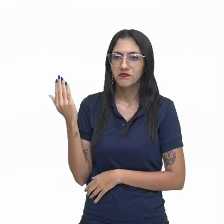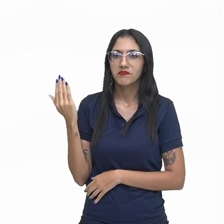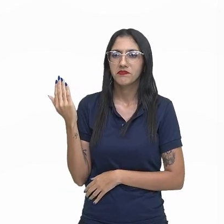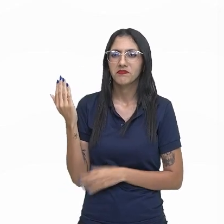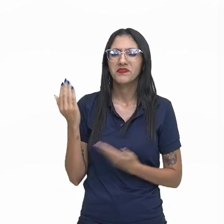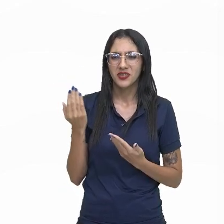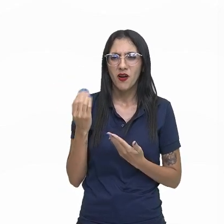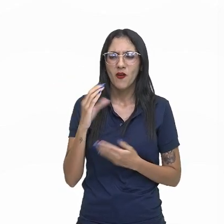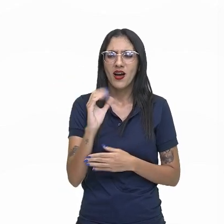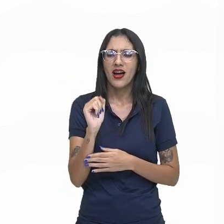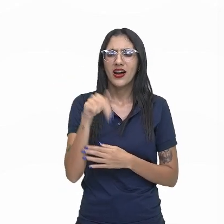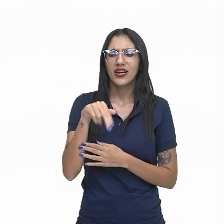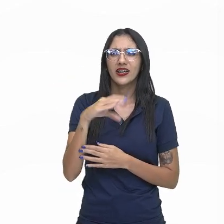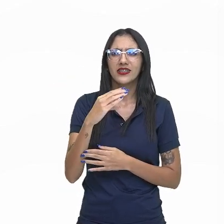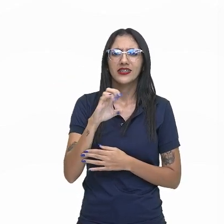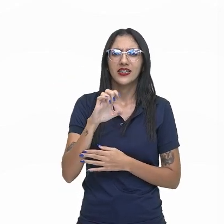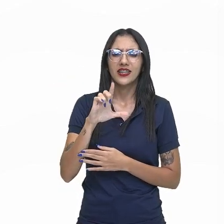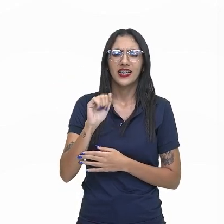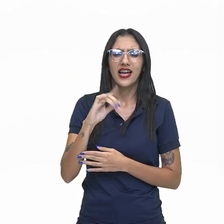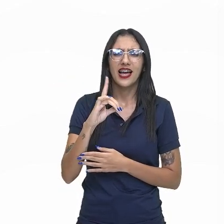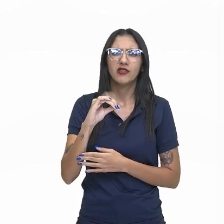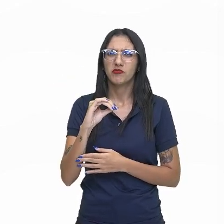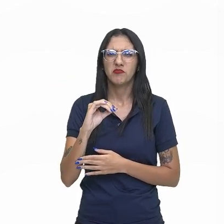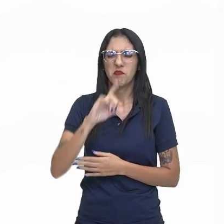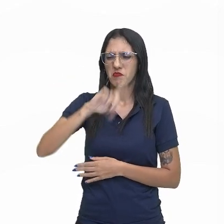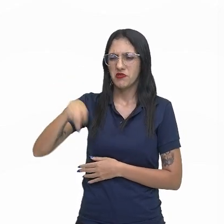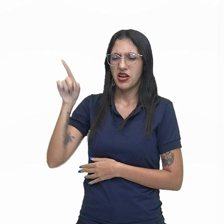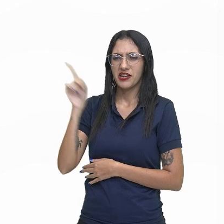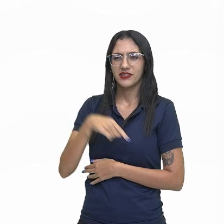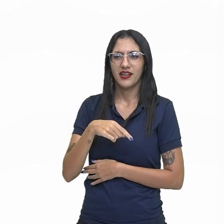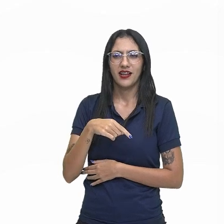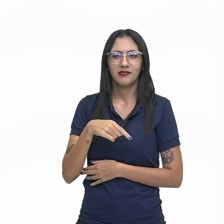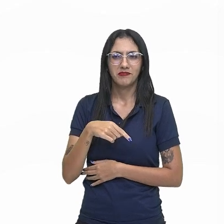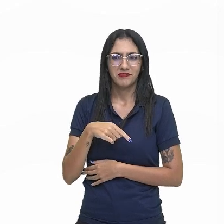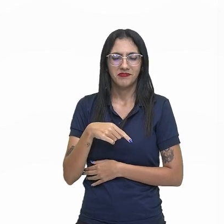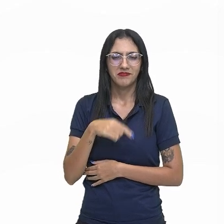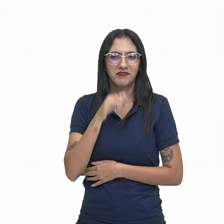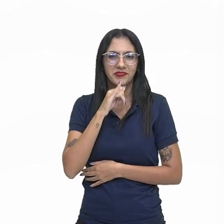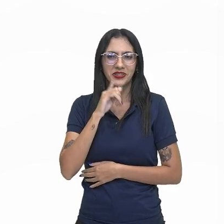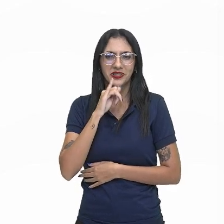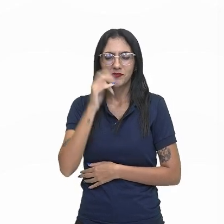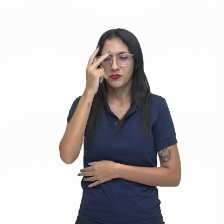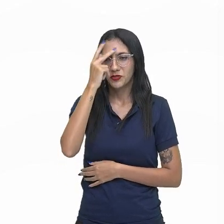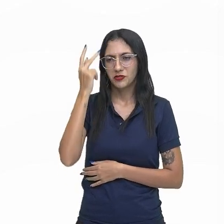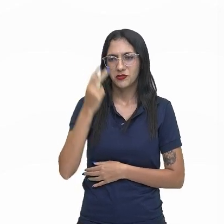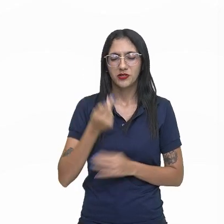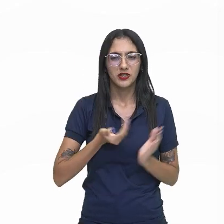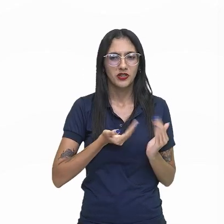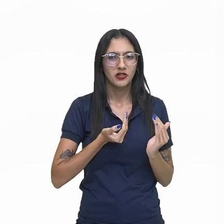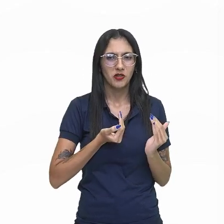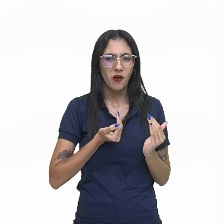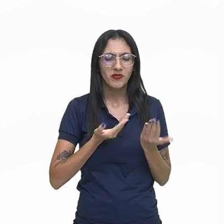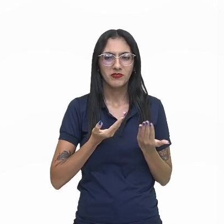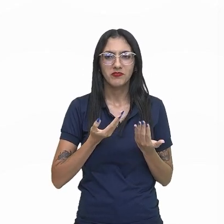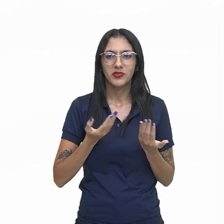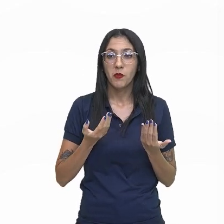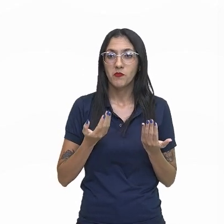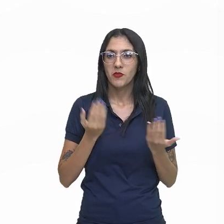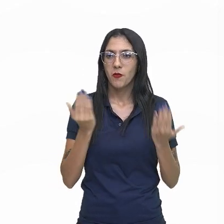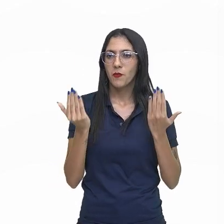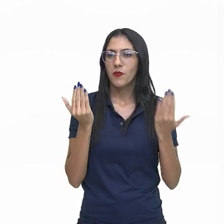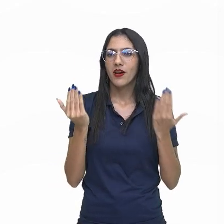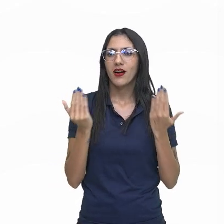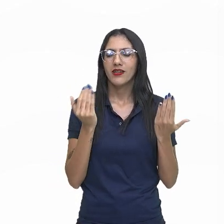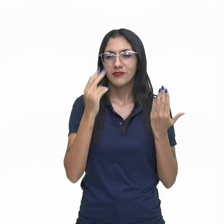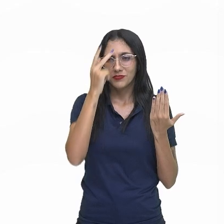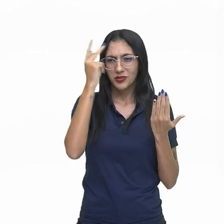do cancelado? Então, cancelado, mais as pessoas da faixa etária de 40, 50,